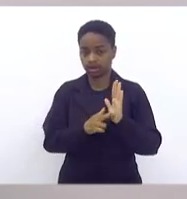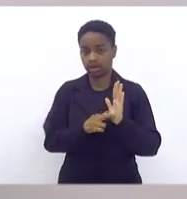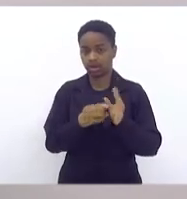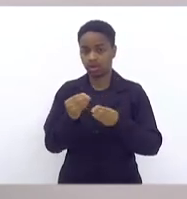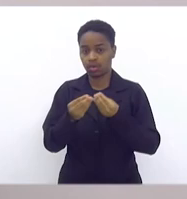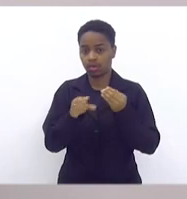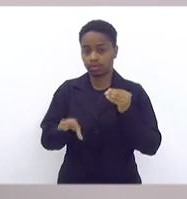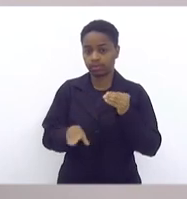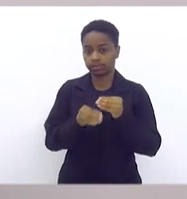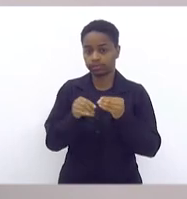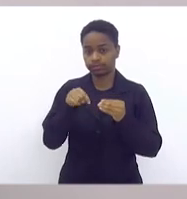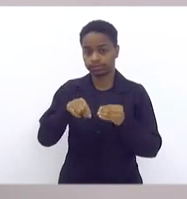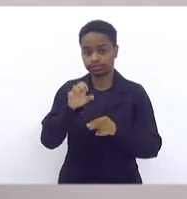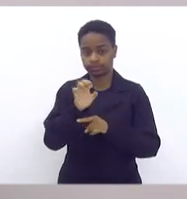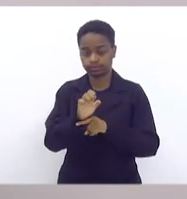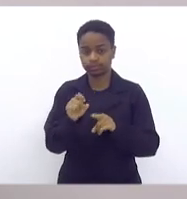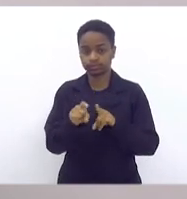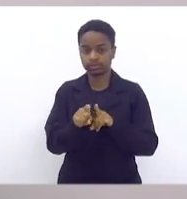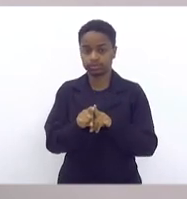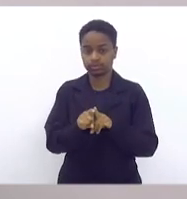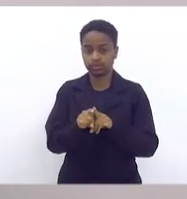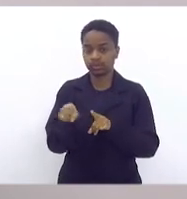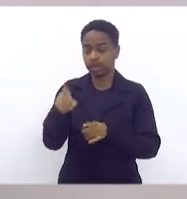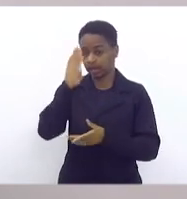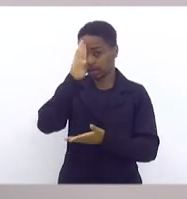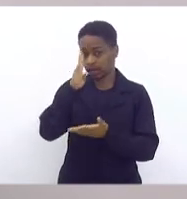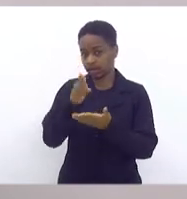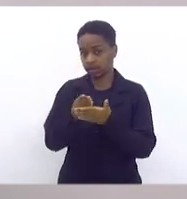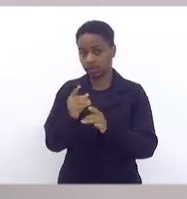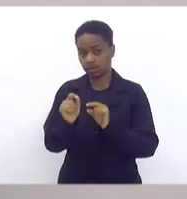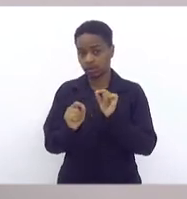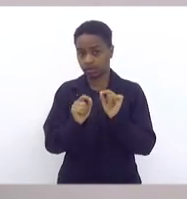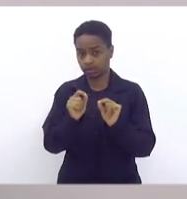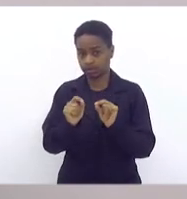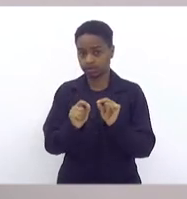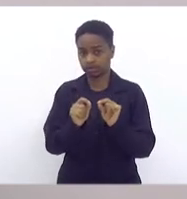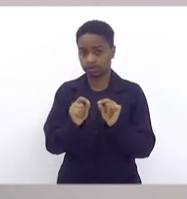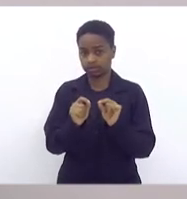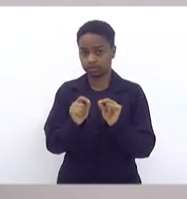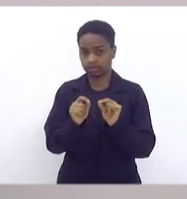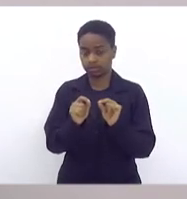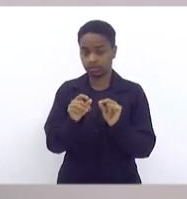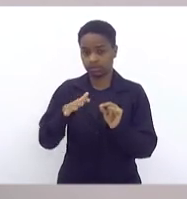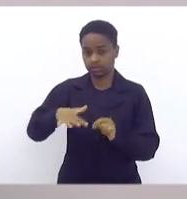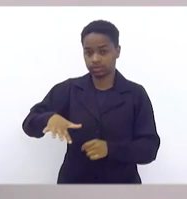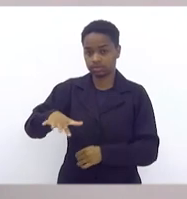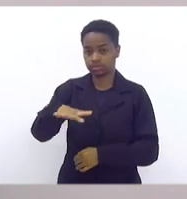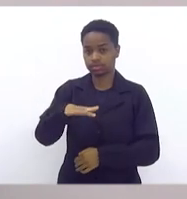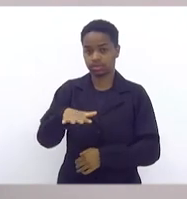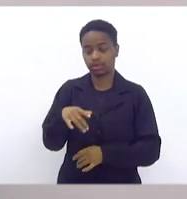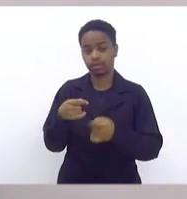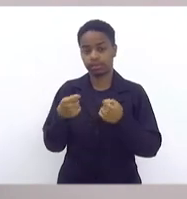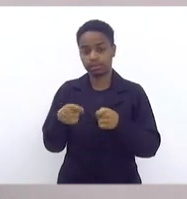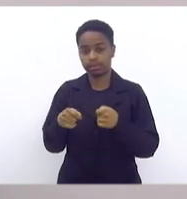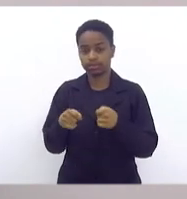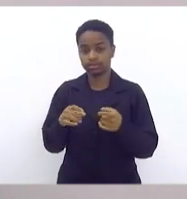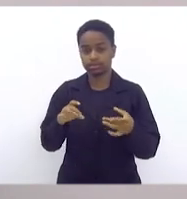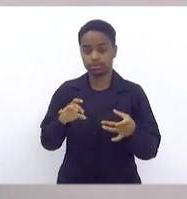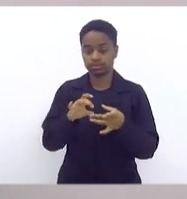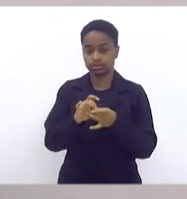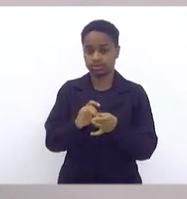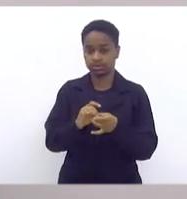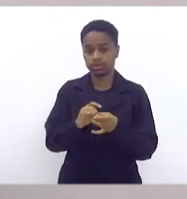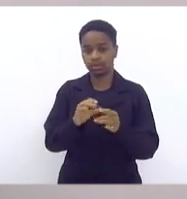âmbito dos estados e o que que o senhor acredita como pontos mais Gerais que Deva presidir a composição do